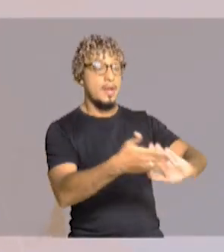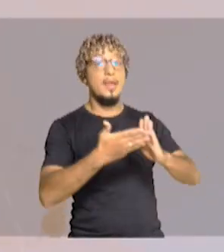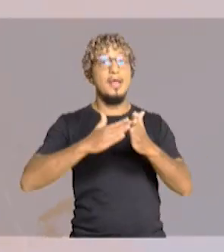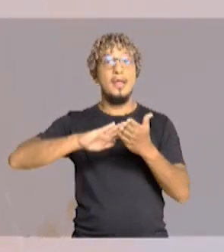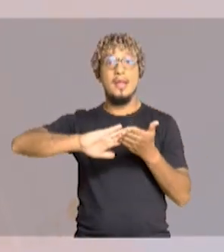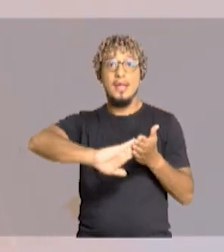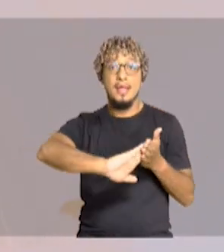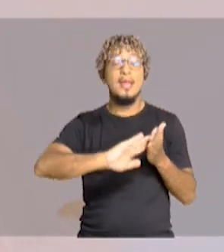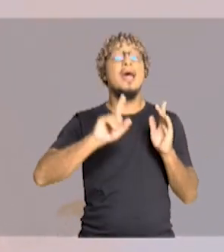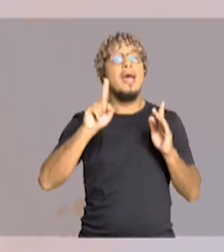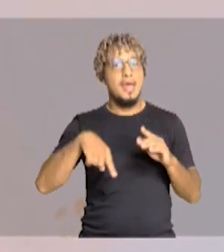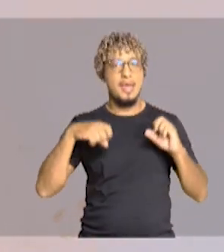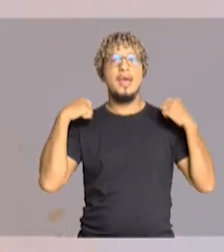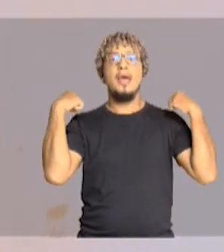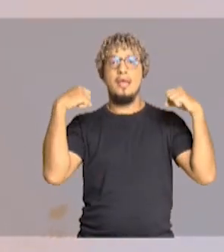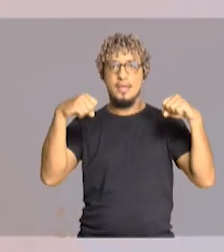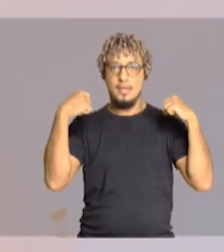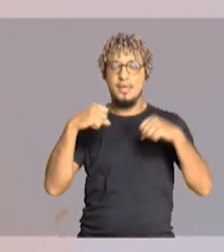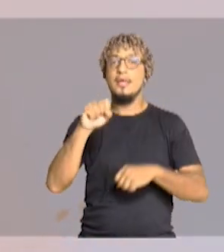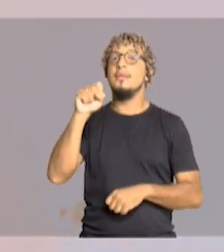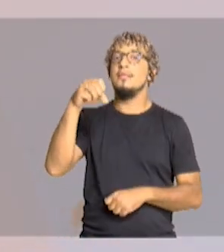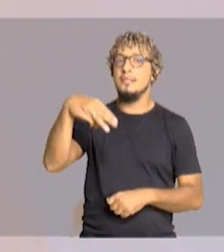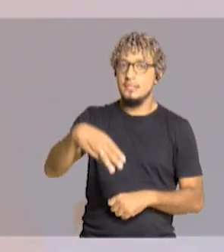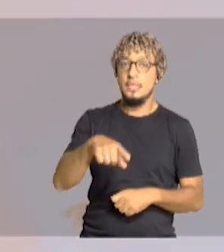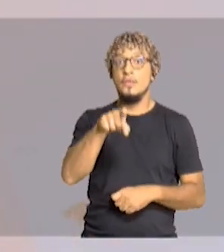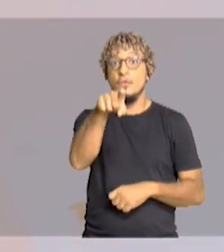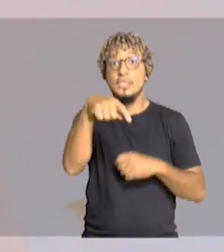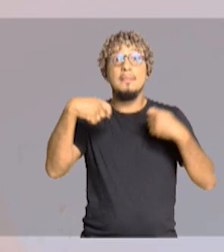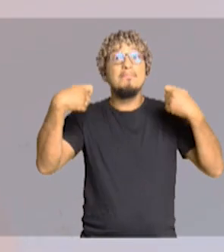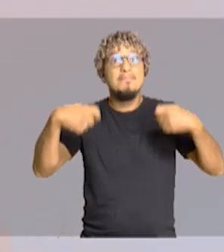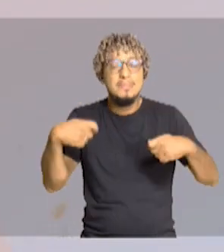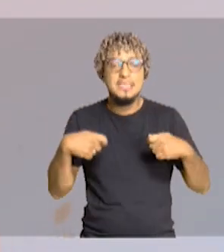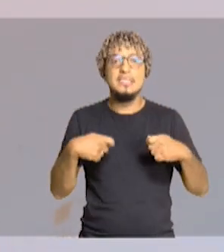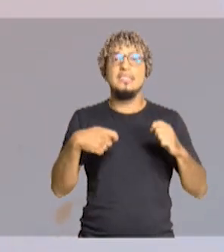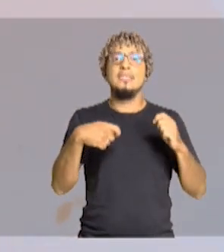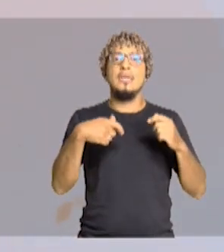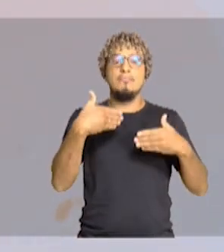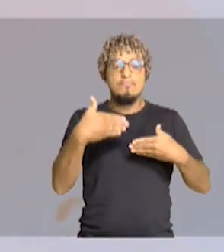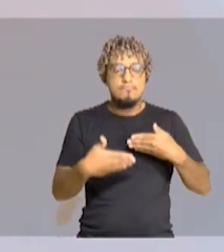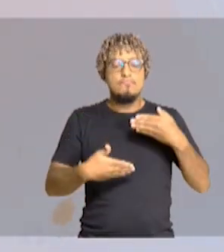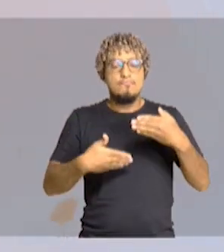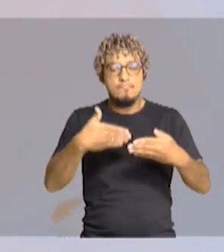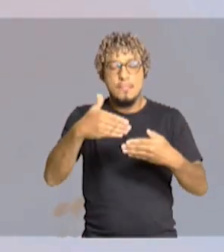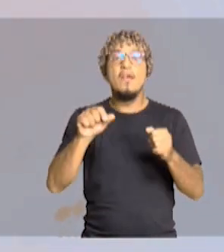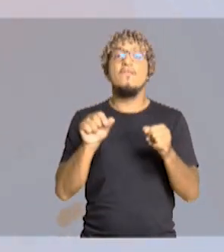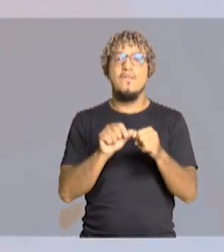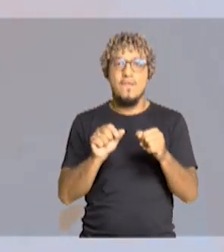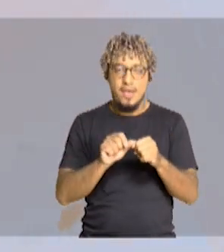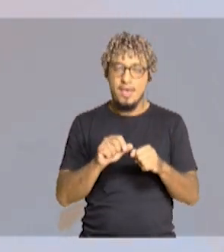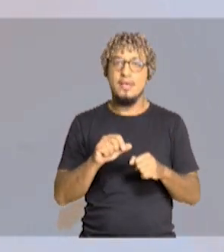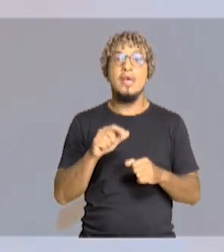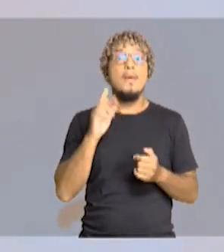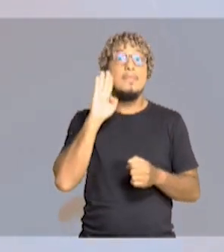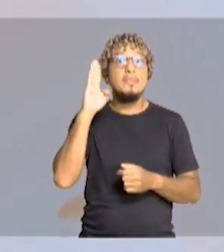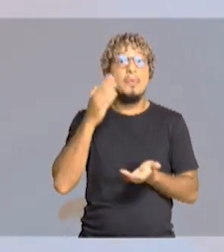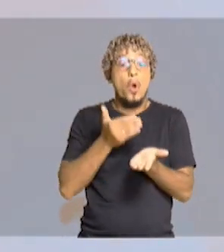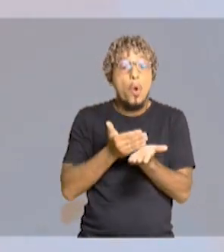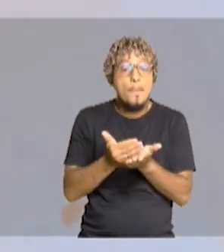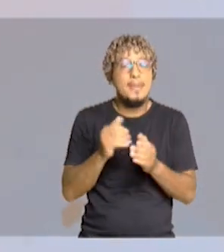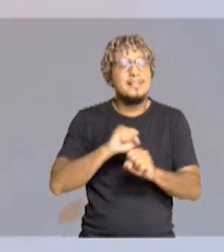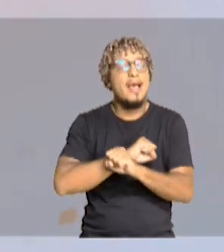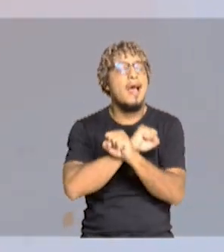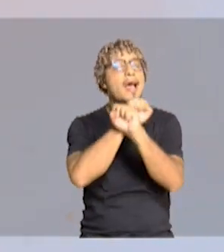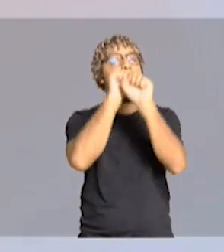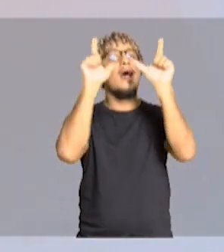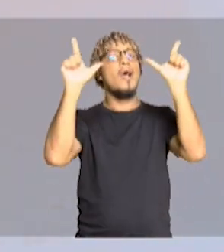é considerado uma atividade física e você precisa ter uma rotina assim principalmente no início do dia assim